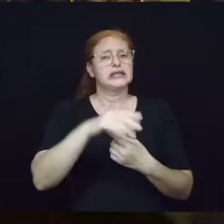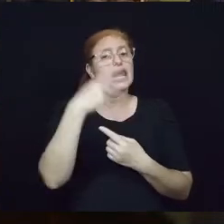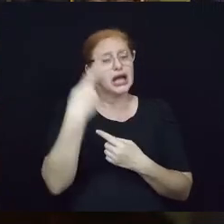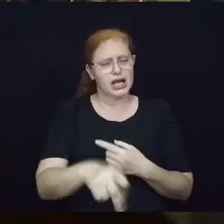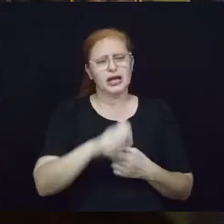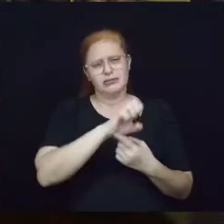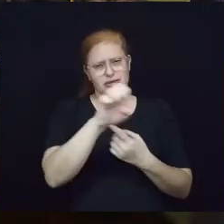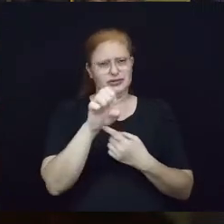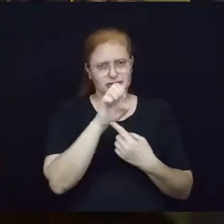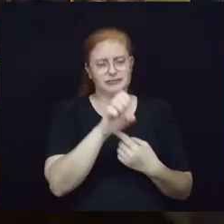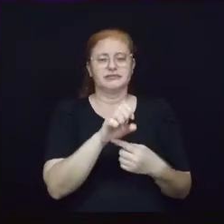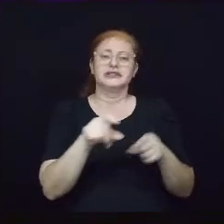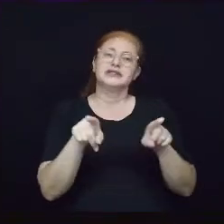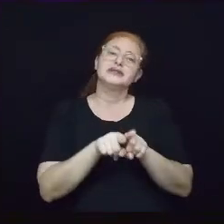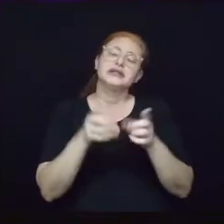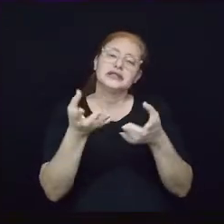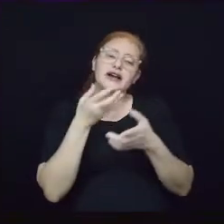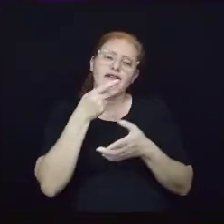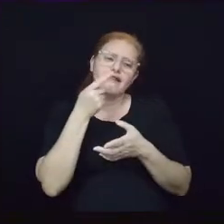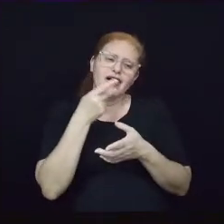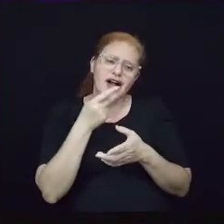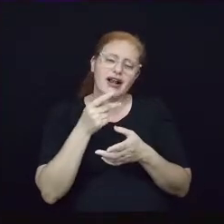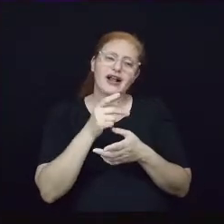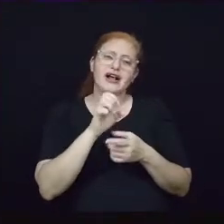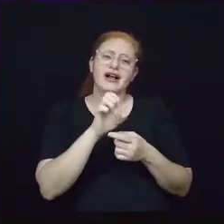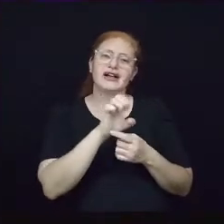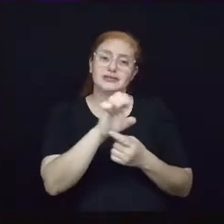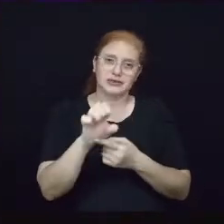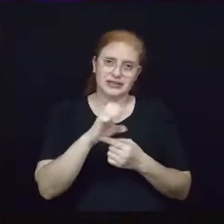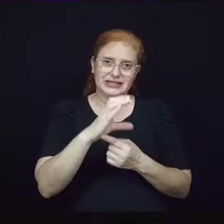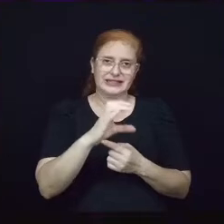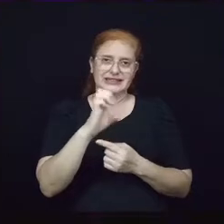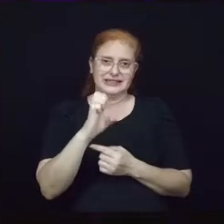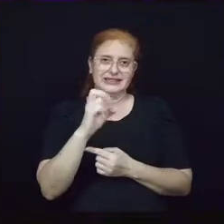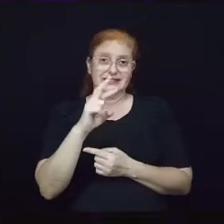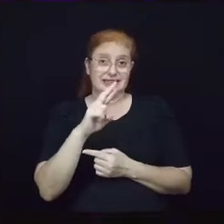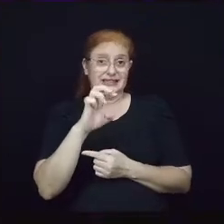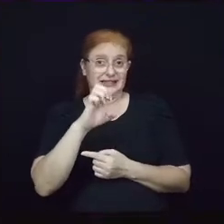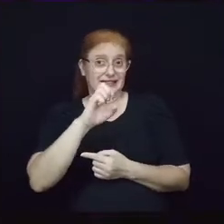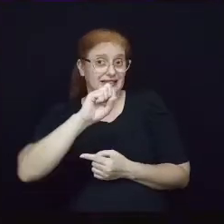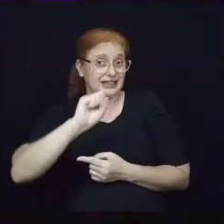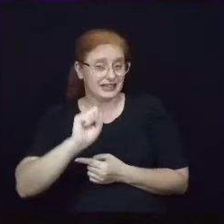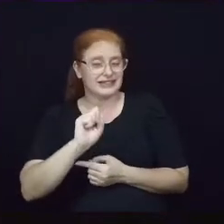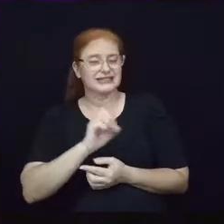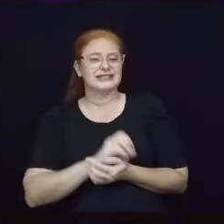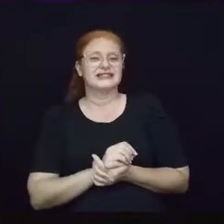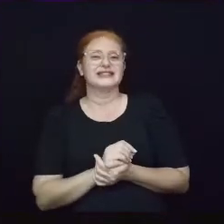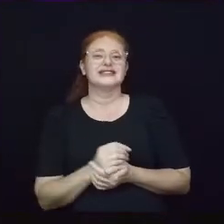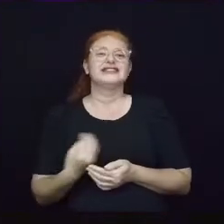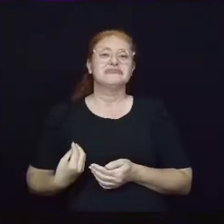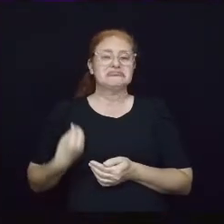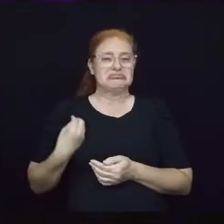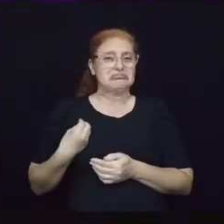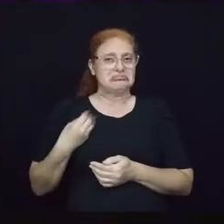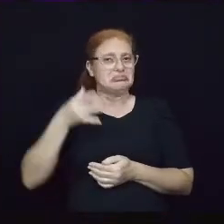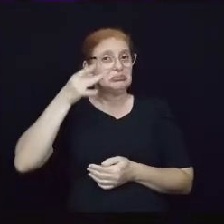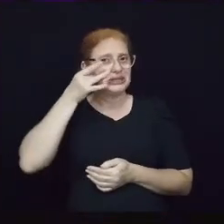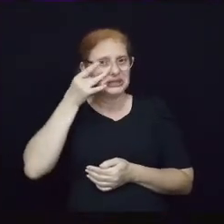exposição. Sim. Aliás, queria mencionar que a expografia da série Stork, que se encontra